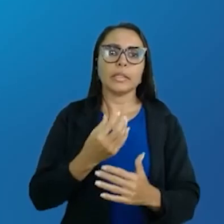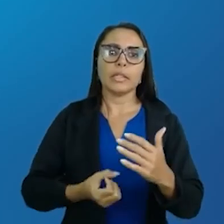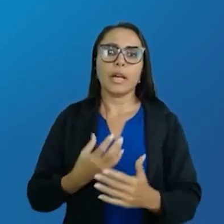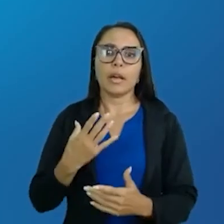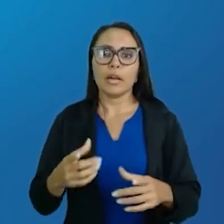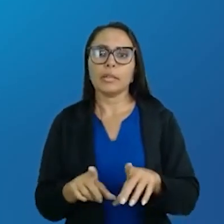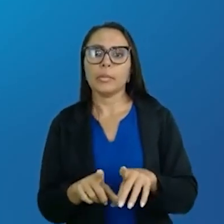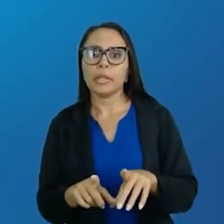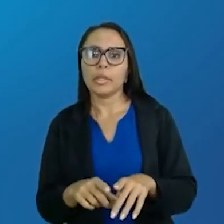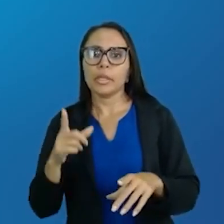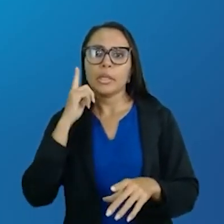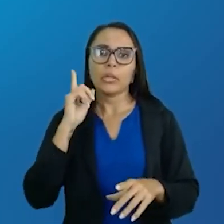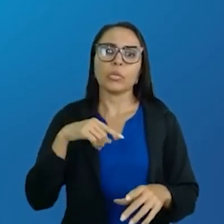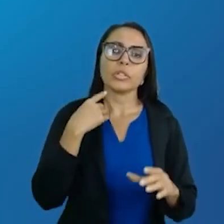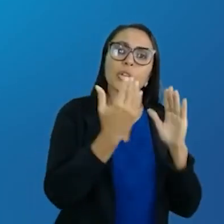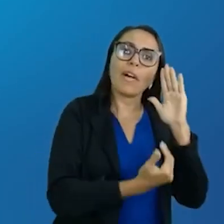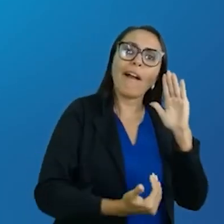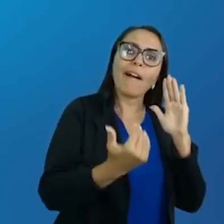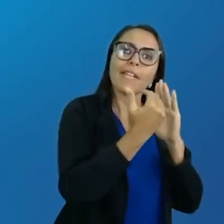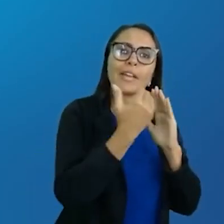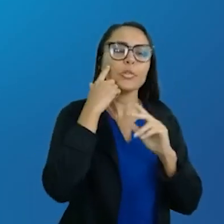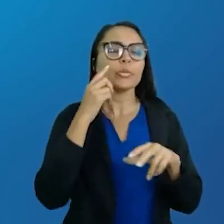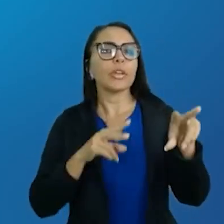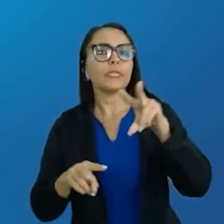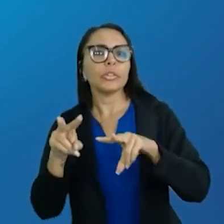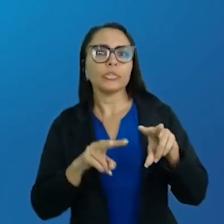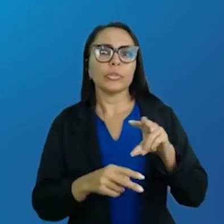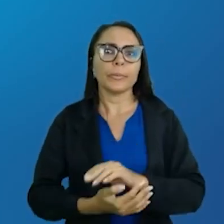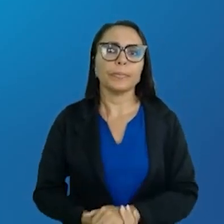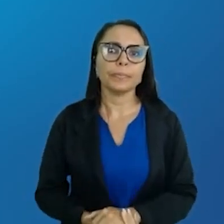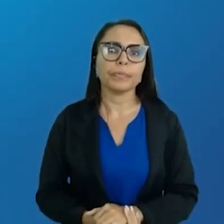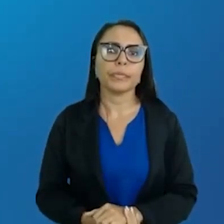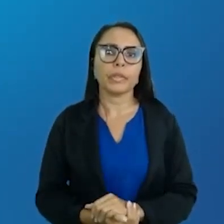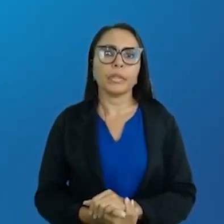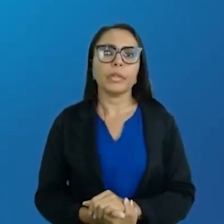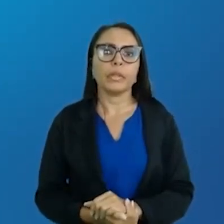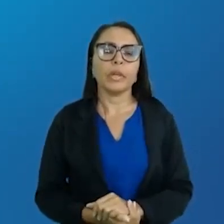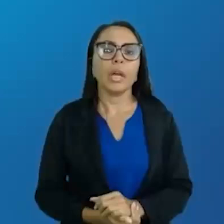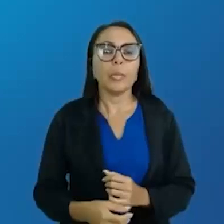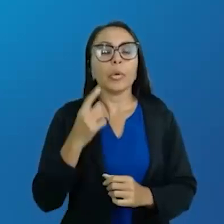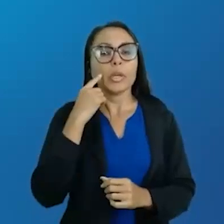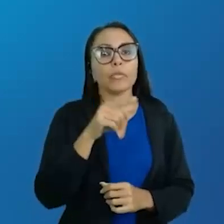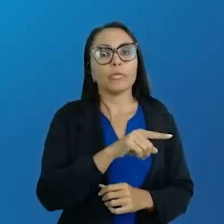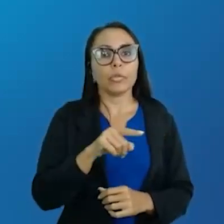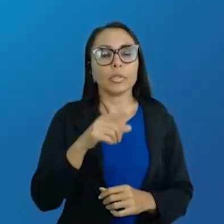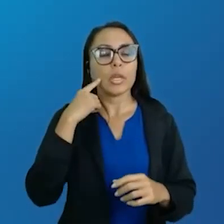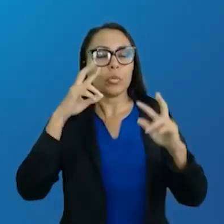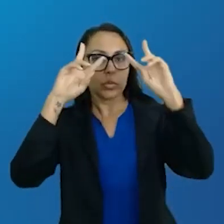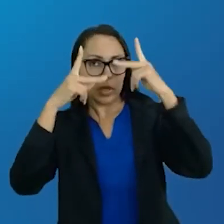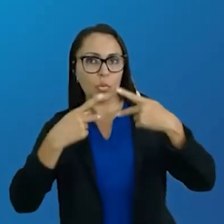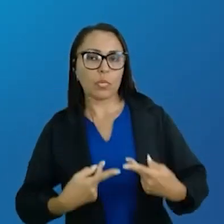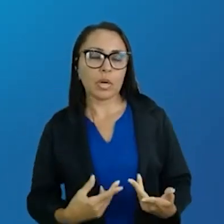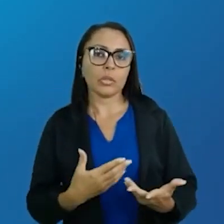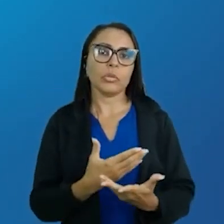mas coisas que estão além do que é visto inicialmente, porque, como diz a Gestalt, você tem, o ser humano em geral, e